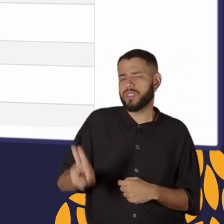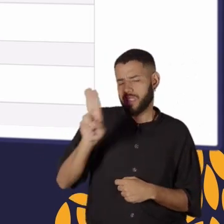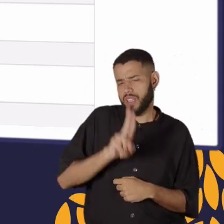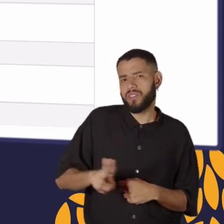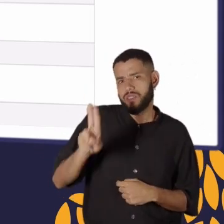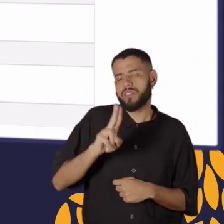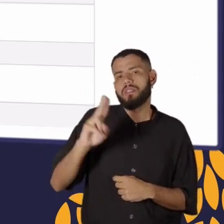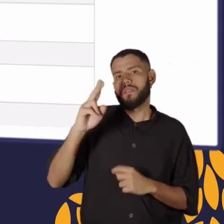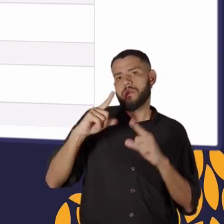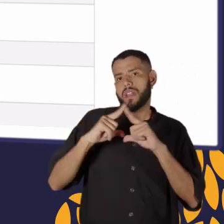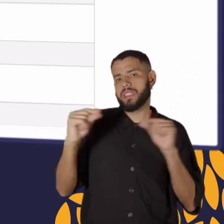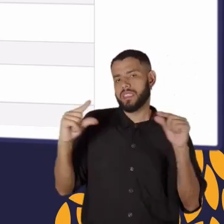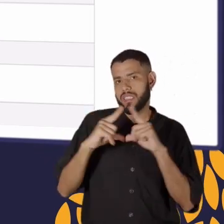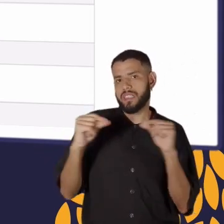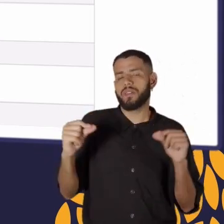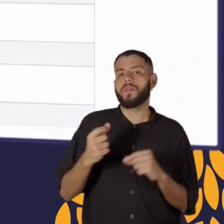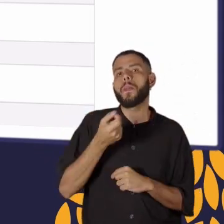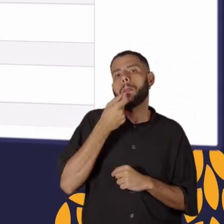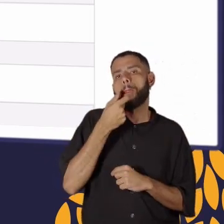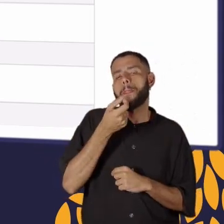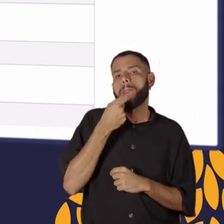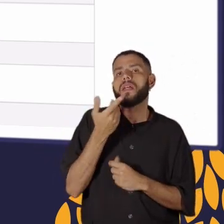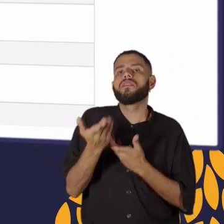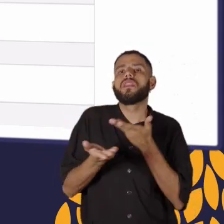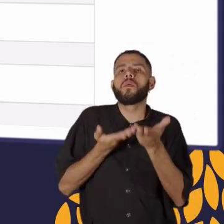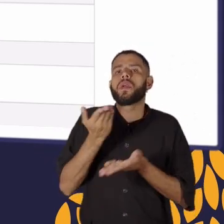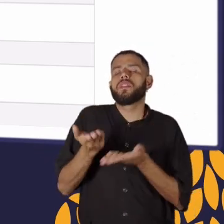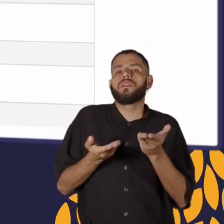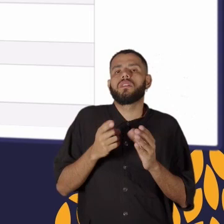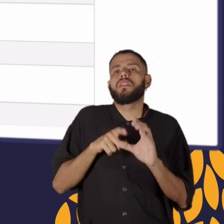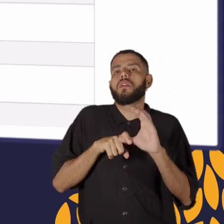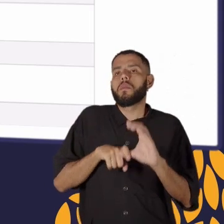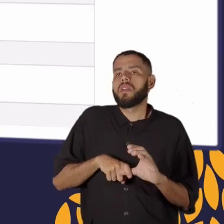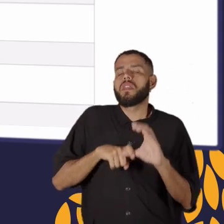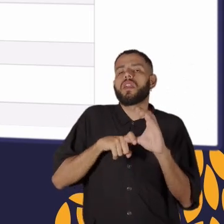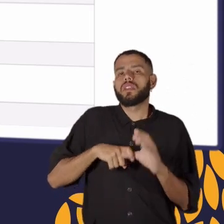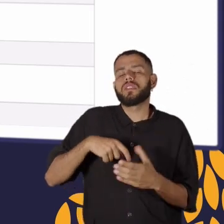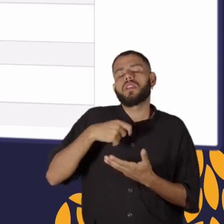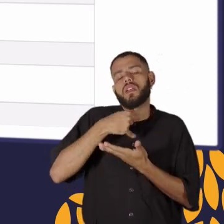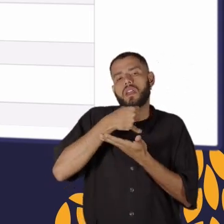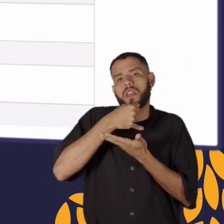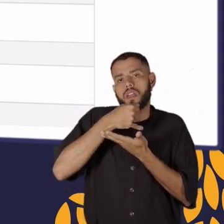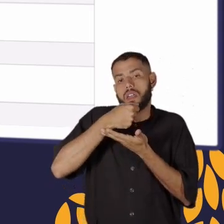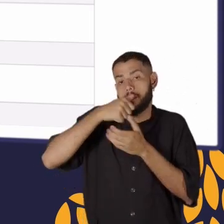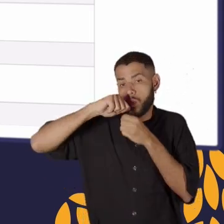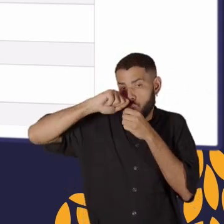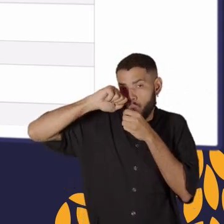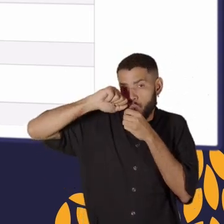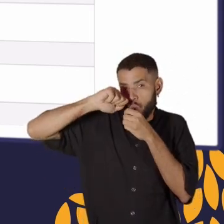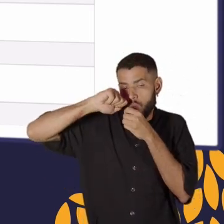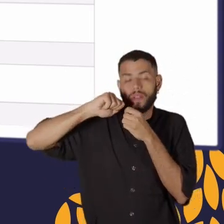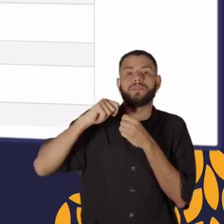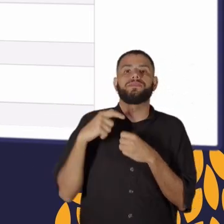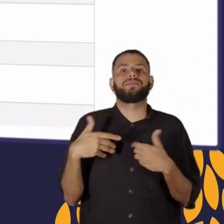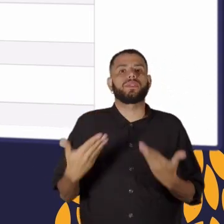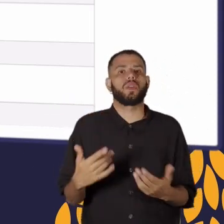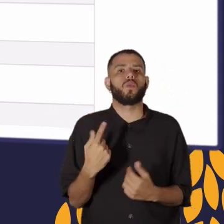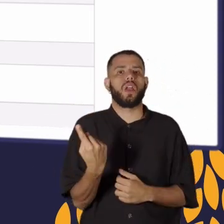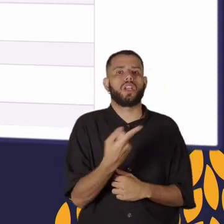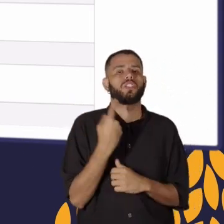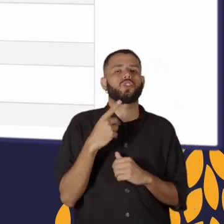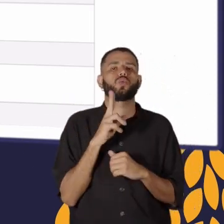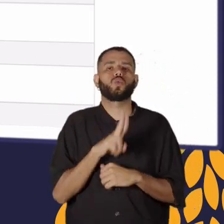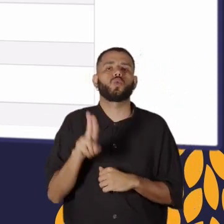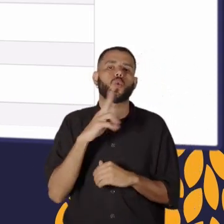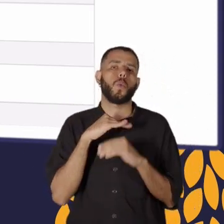como medicamentos para tratamento da dependência de crack. Então, a gente usou esse padrão. E por